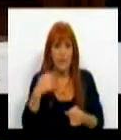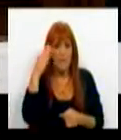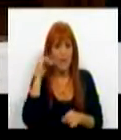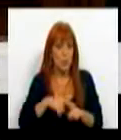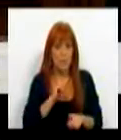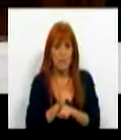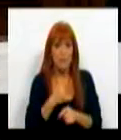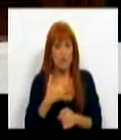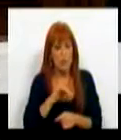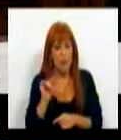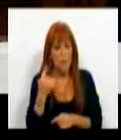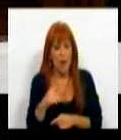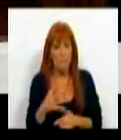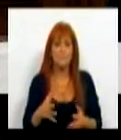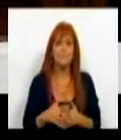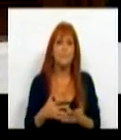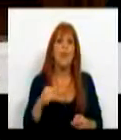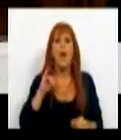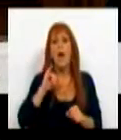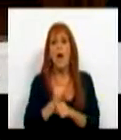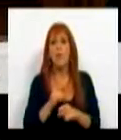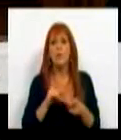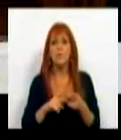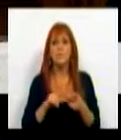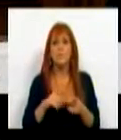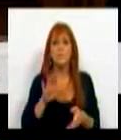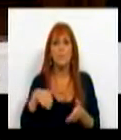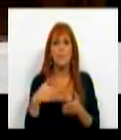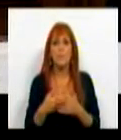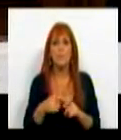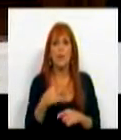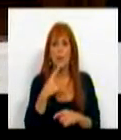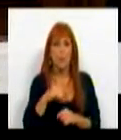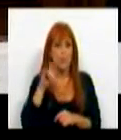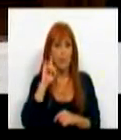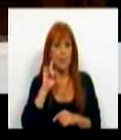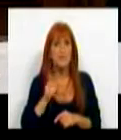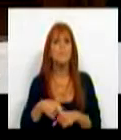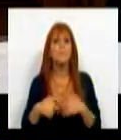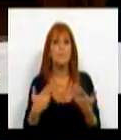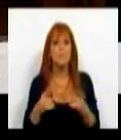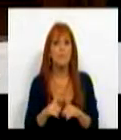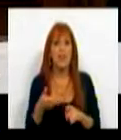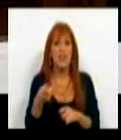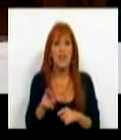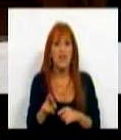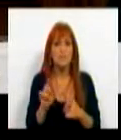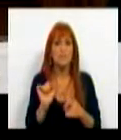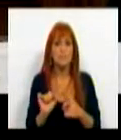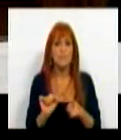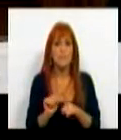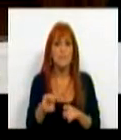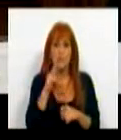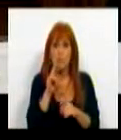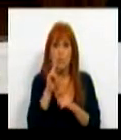prevista na altura e gostaríamos de ter tido. Há um outro efeito que é extraordinariamente importante, que é o da taxa